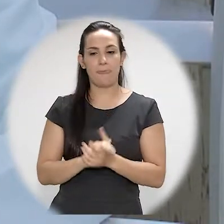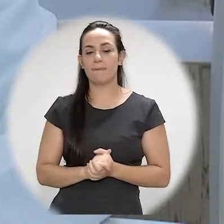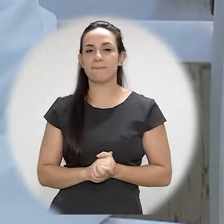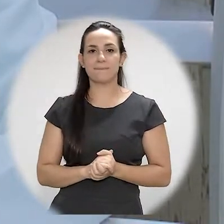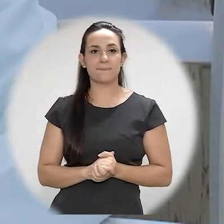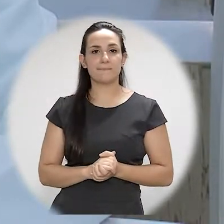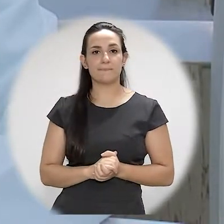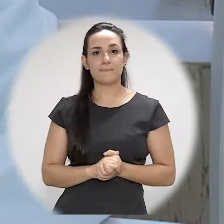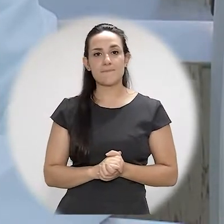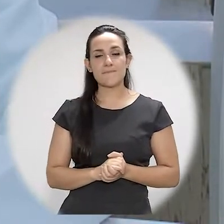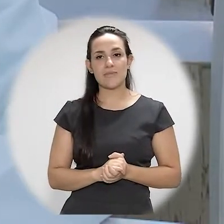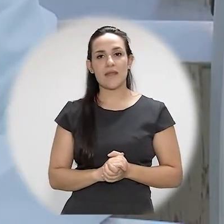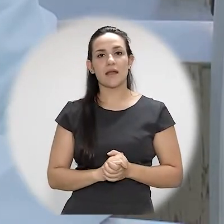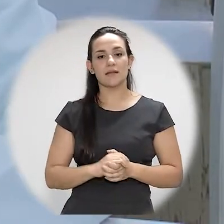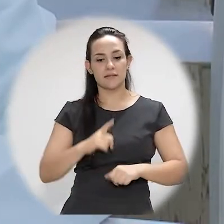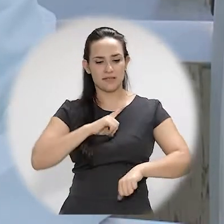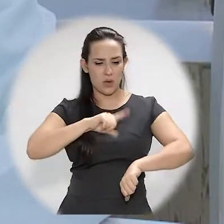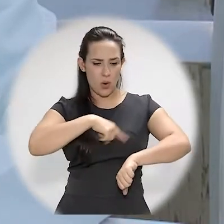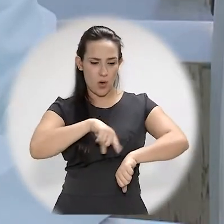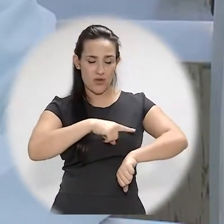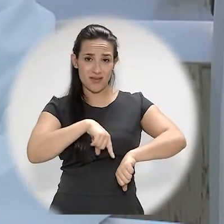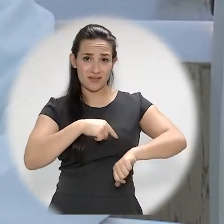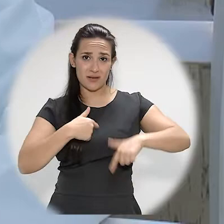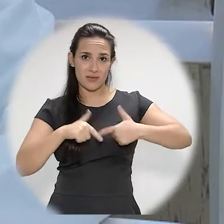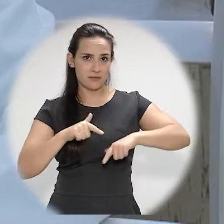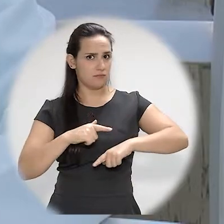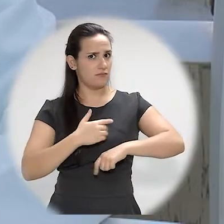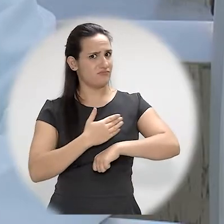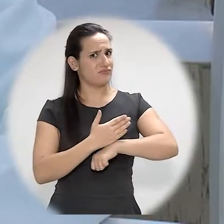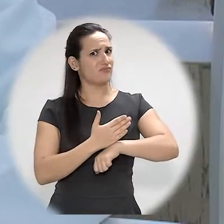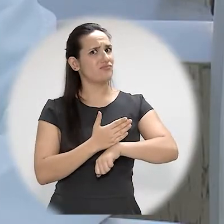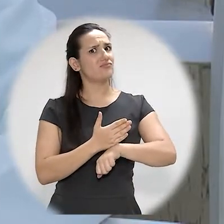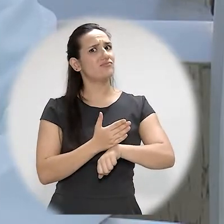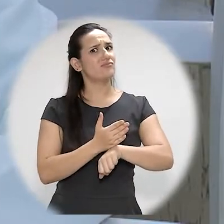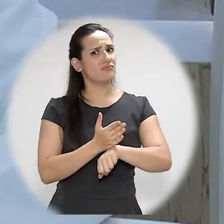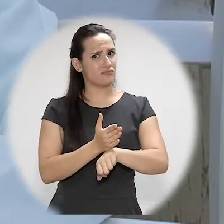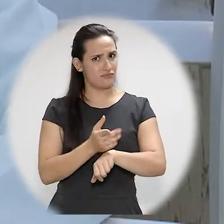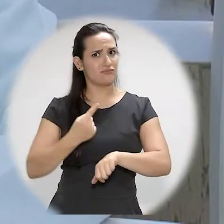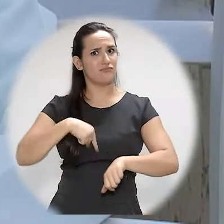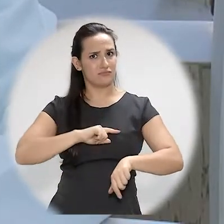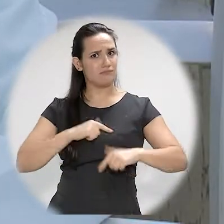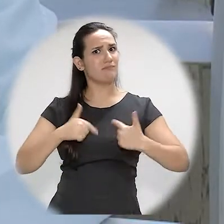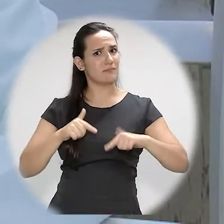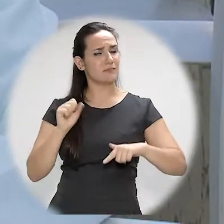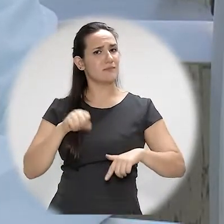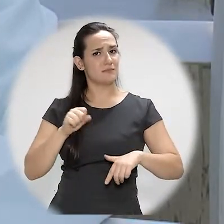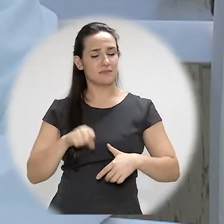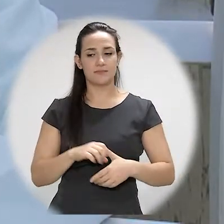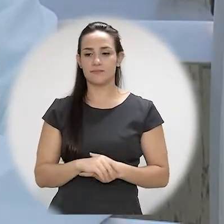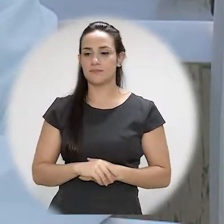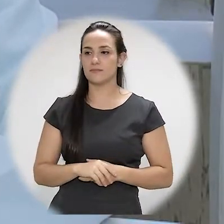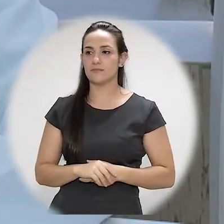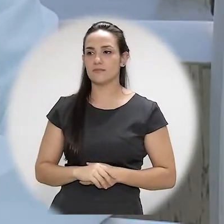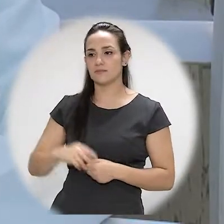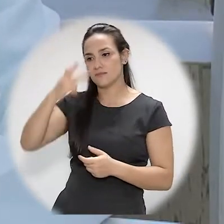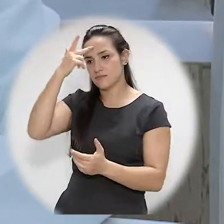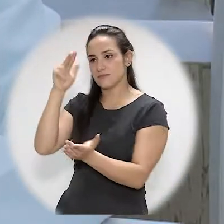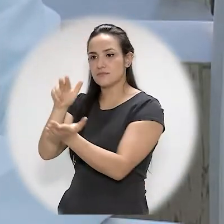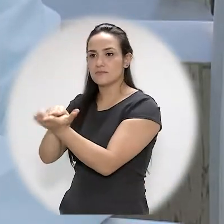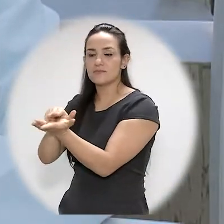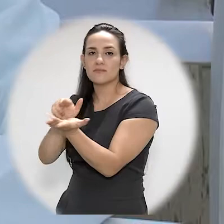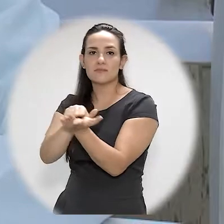trabalhadas para quem está na linha de frente aumentaram muito, então nós trabalhamos demais com pacientes que